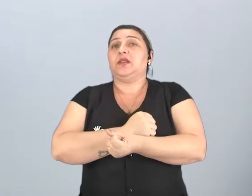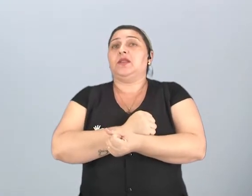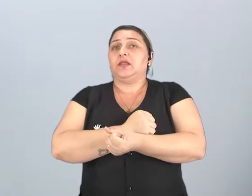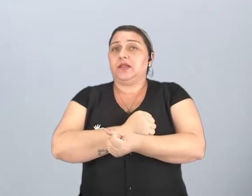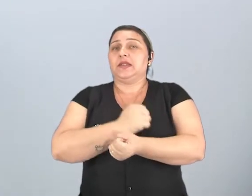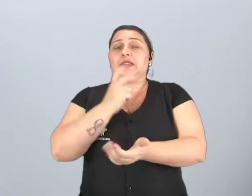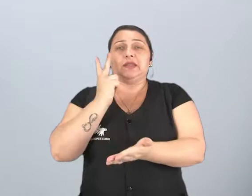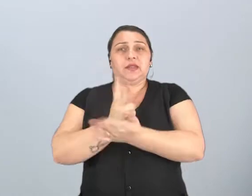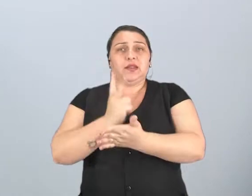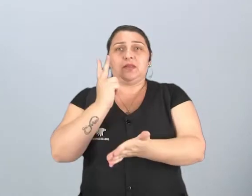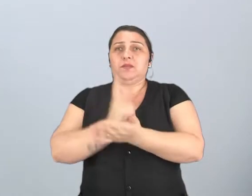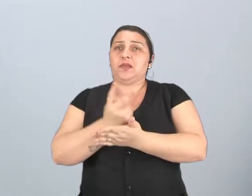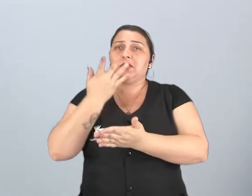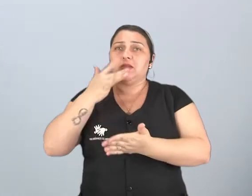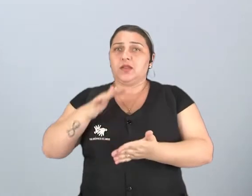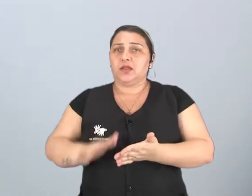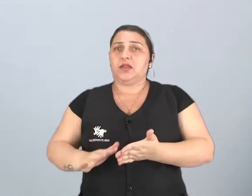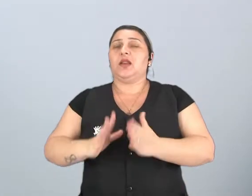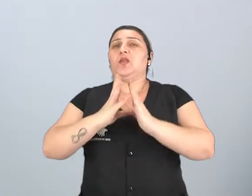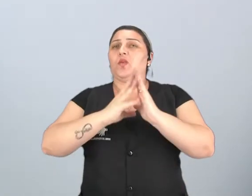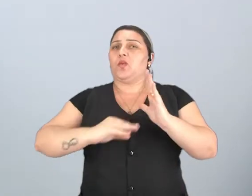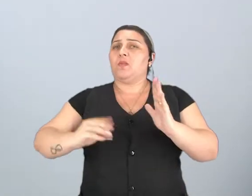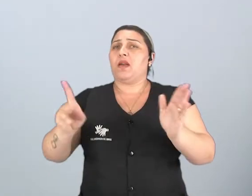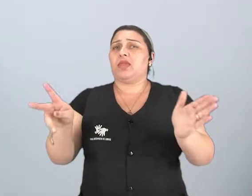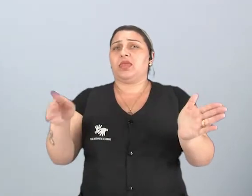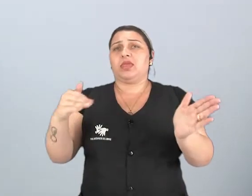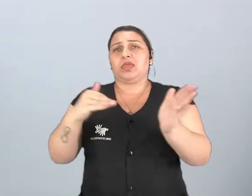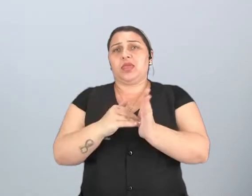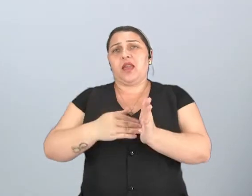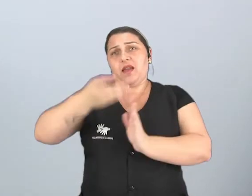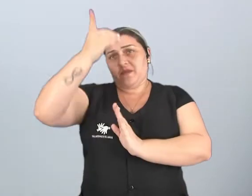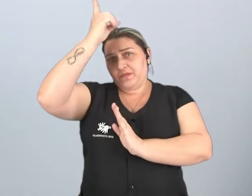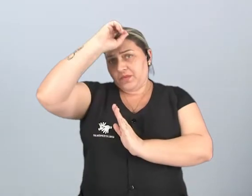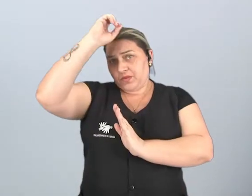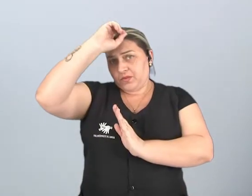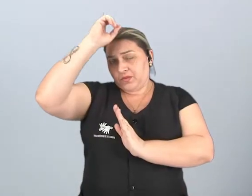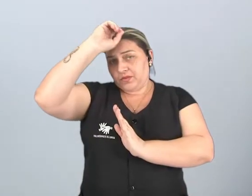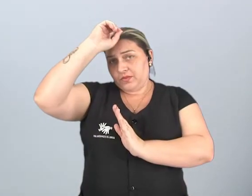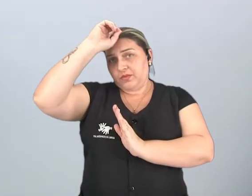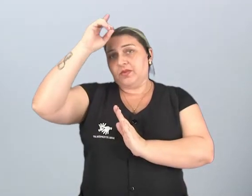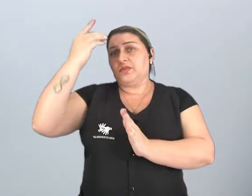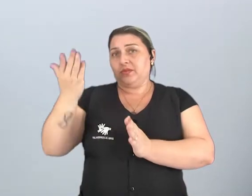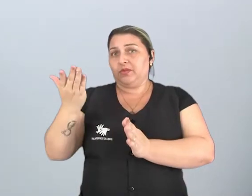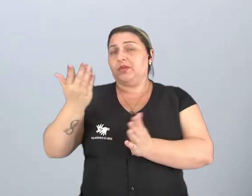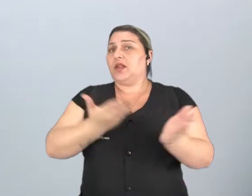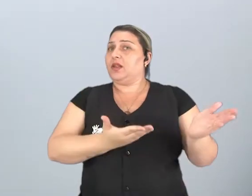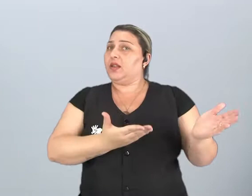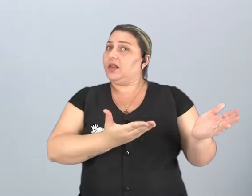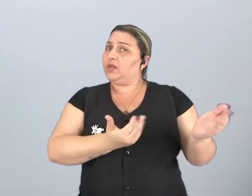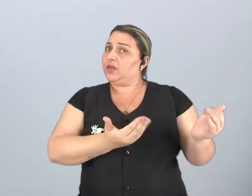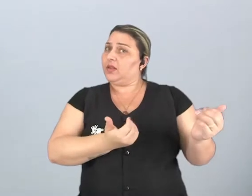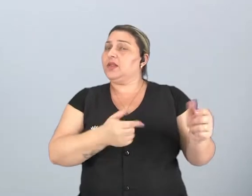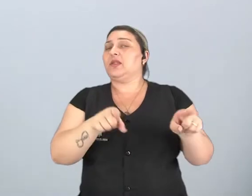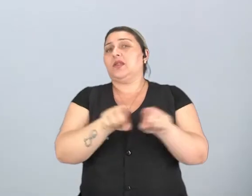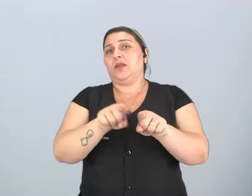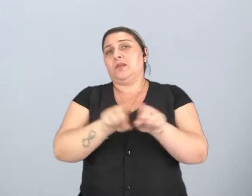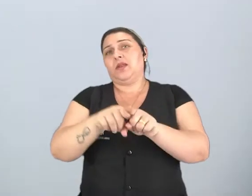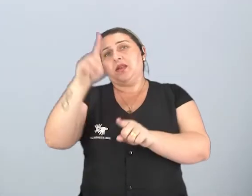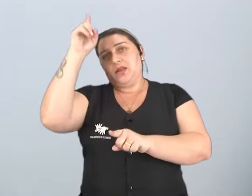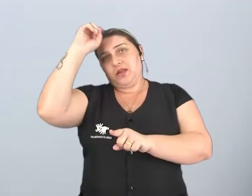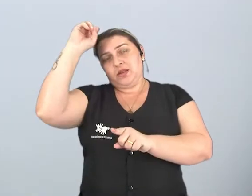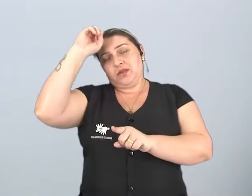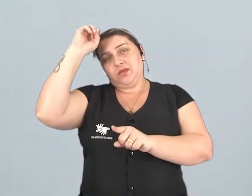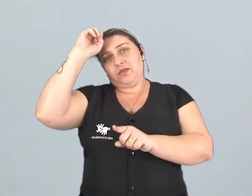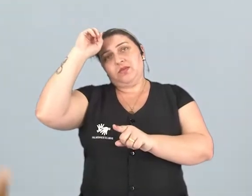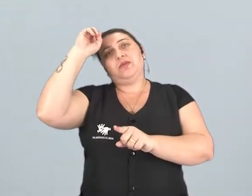aqueles vícios que você tinha quando criança, você pode levar para a sua vida na sua adolescência ou na vida adulta,